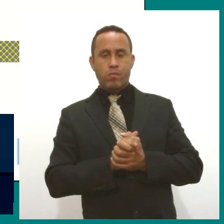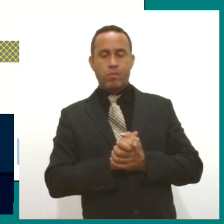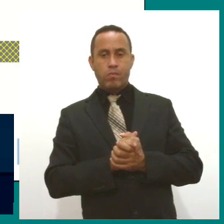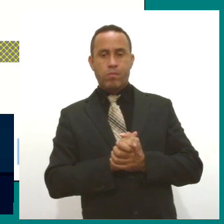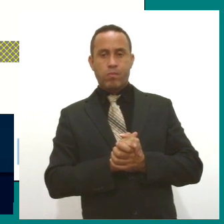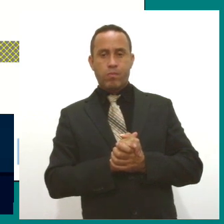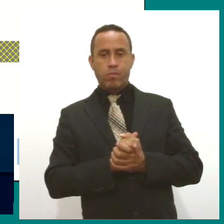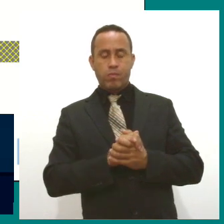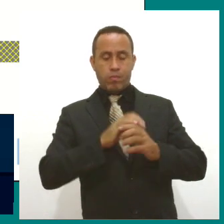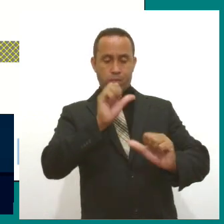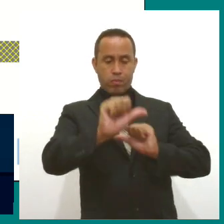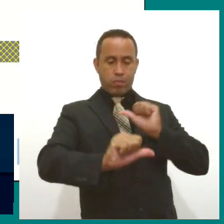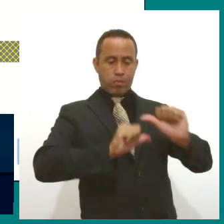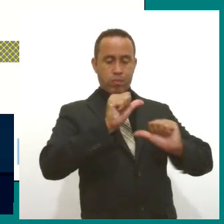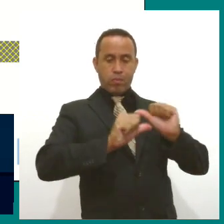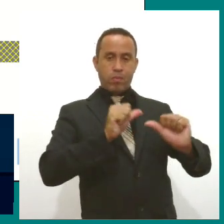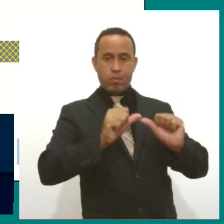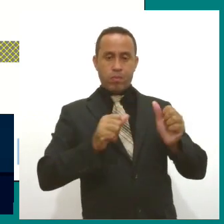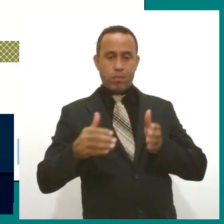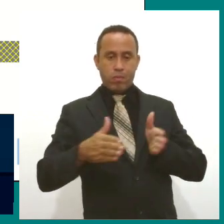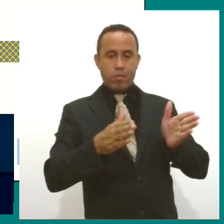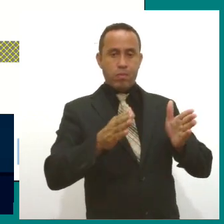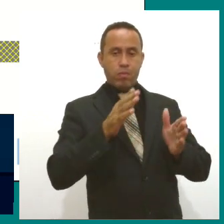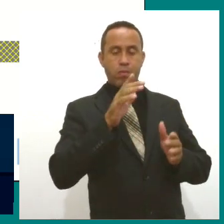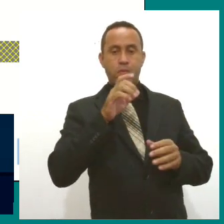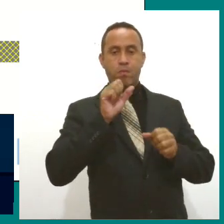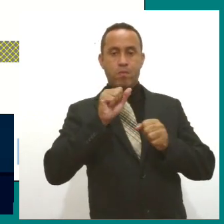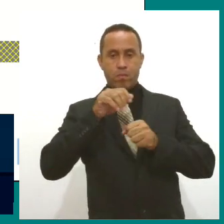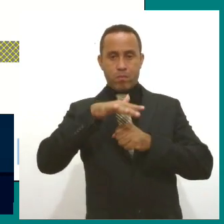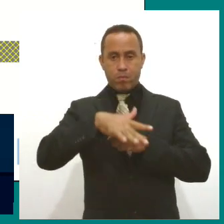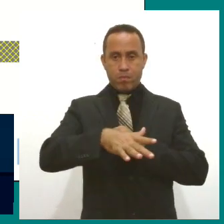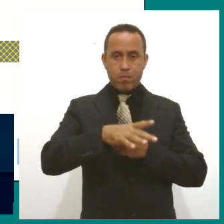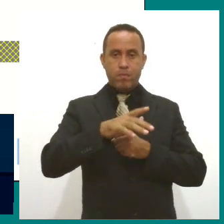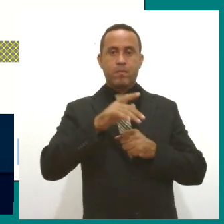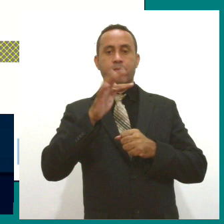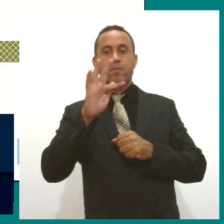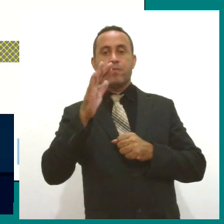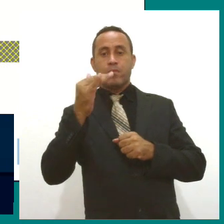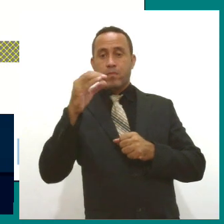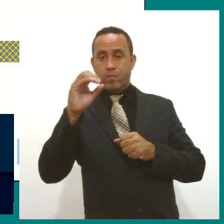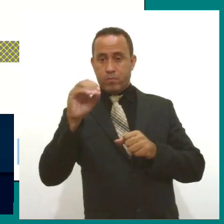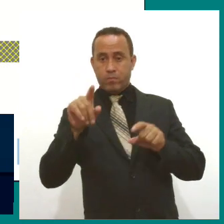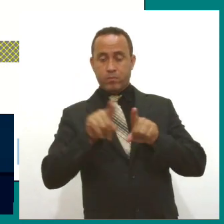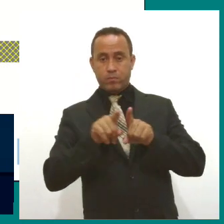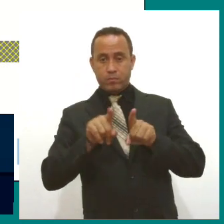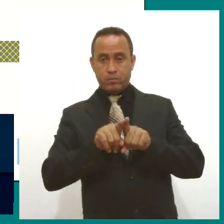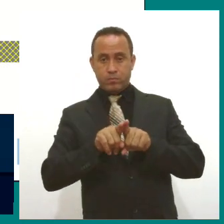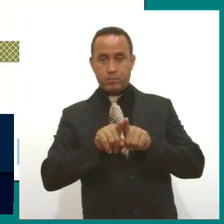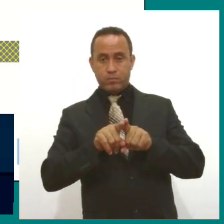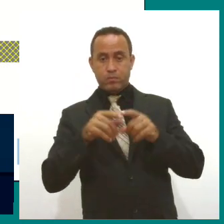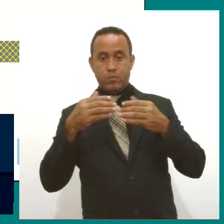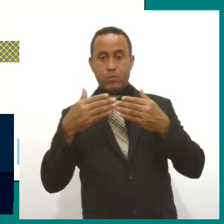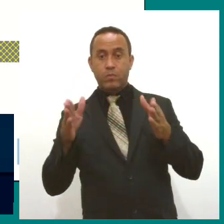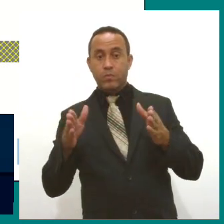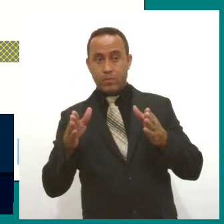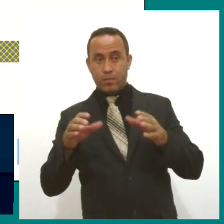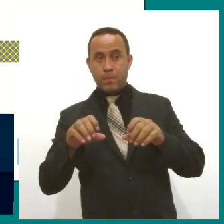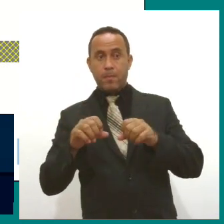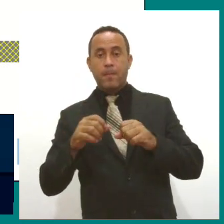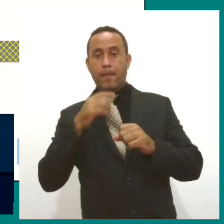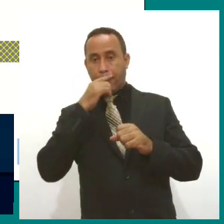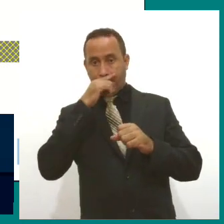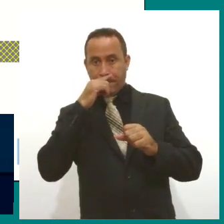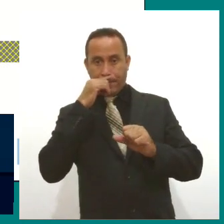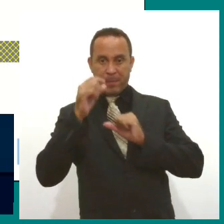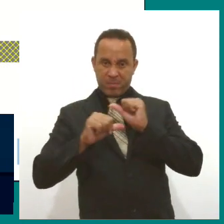foi a recuperação da adutora de São Francisco e da ponte da Pedra Branca, só para ficar no exemplo, quando foi rompida, né? E